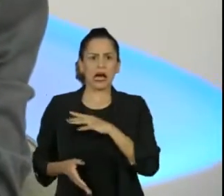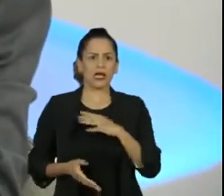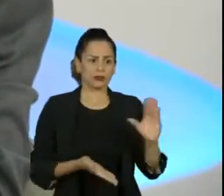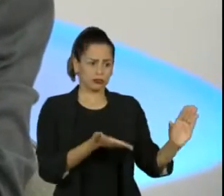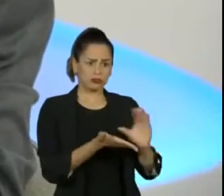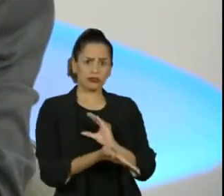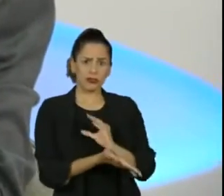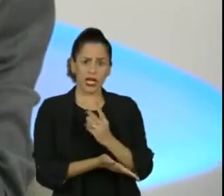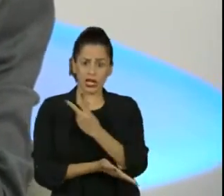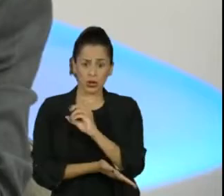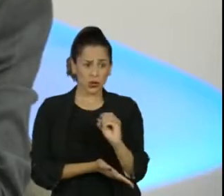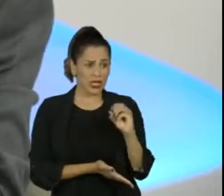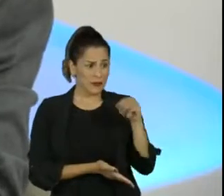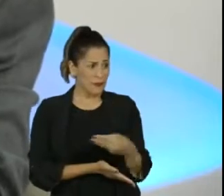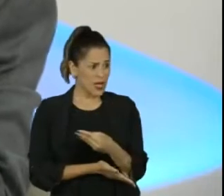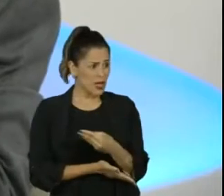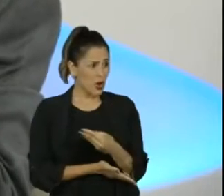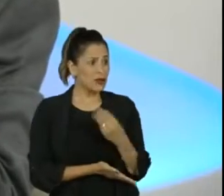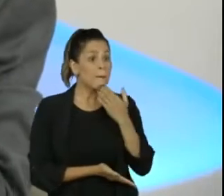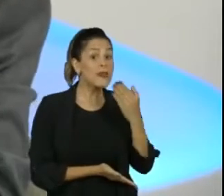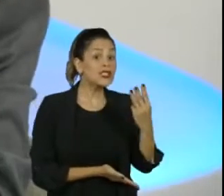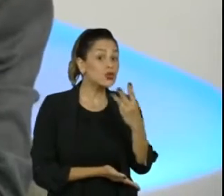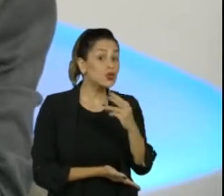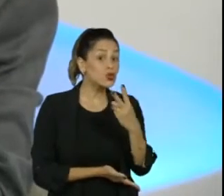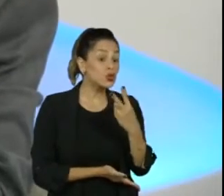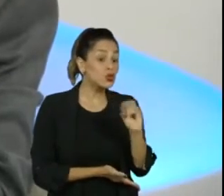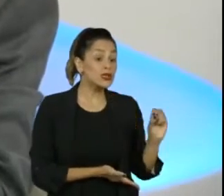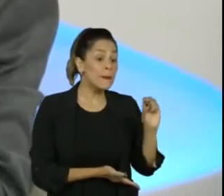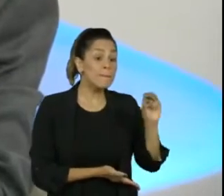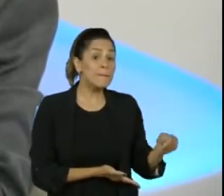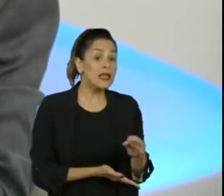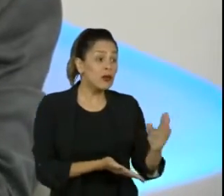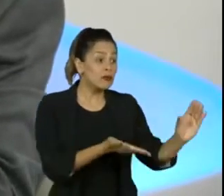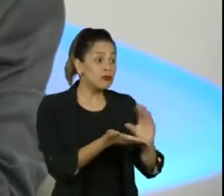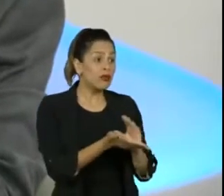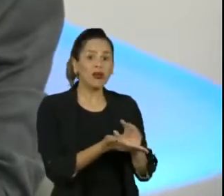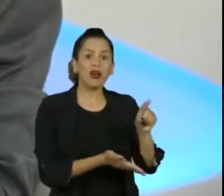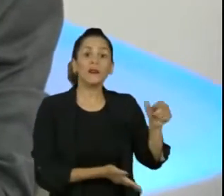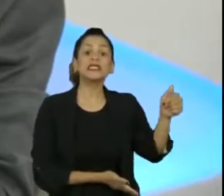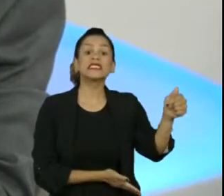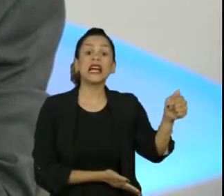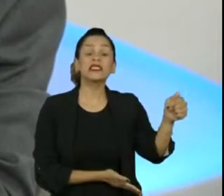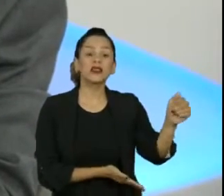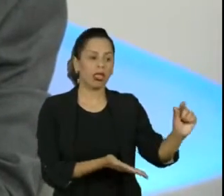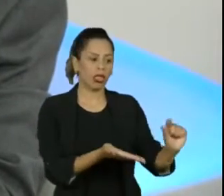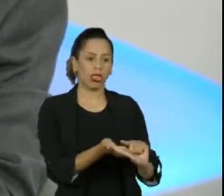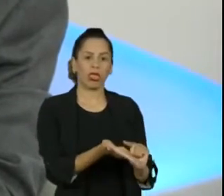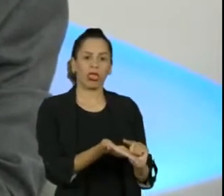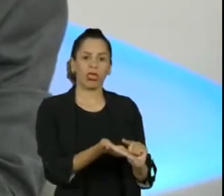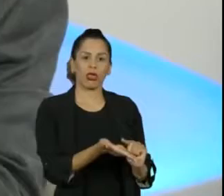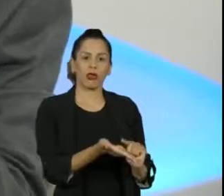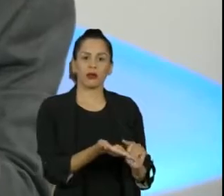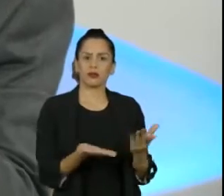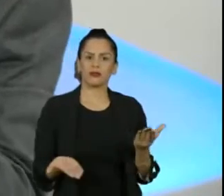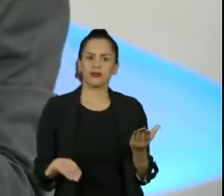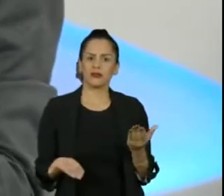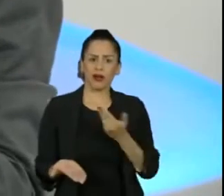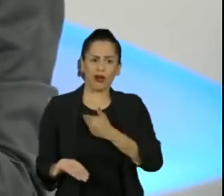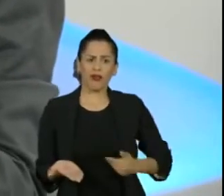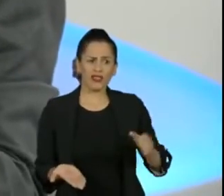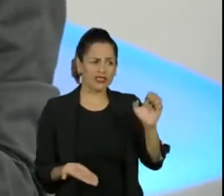7. 200 milhões, eu recebi 7 do governo federal e 0 do governo estadual.